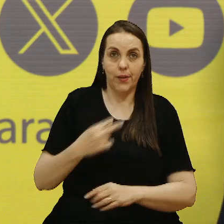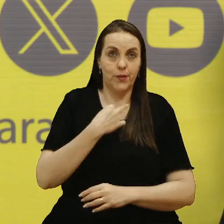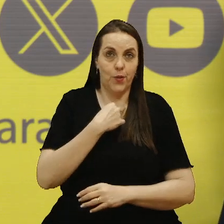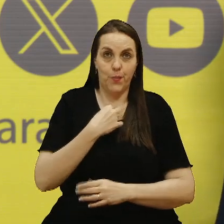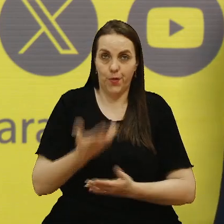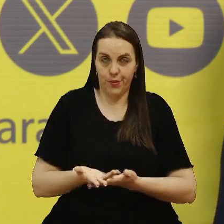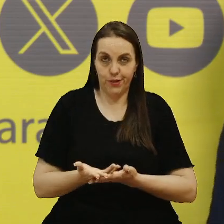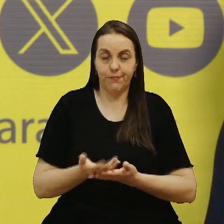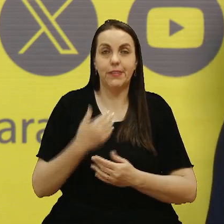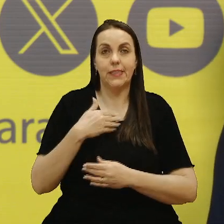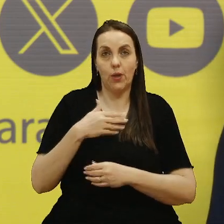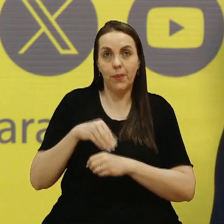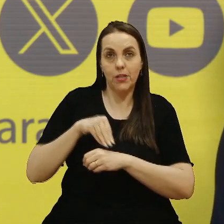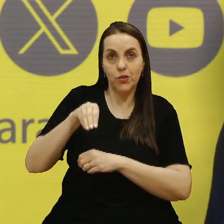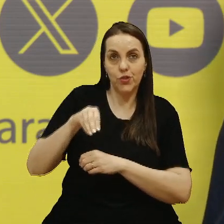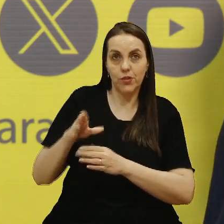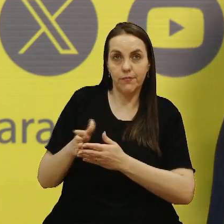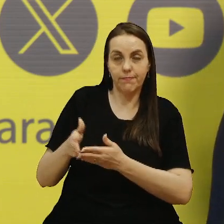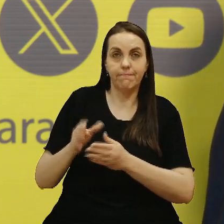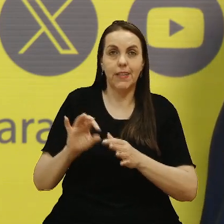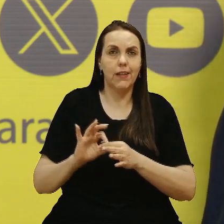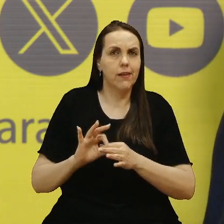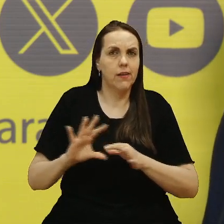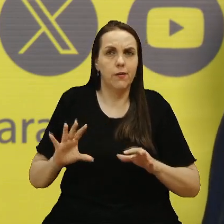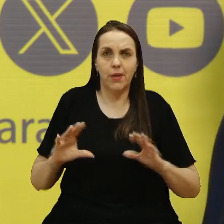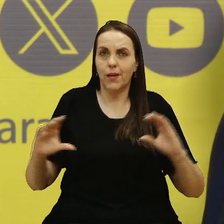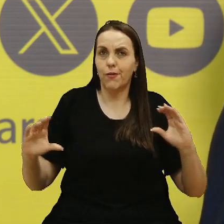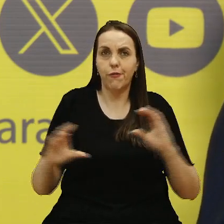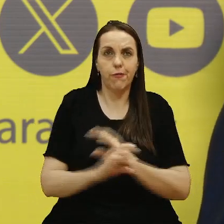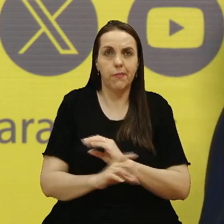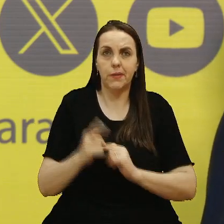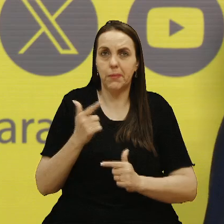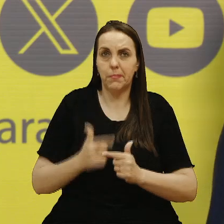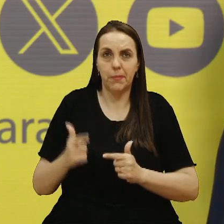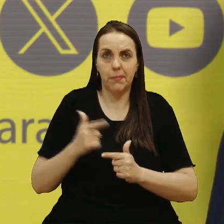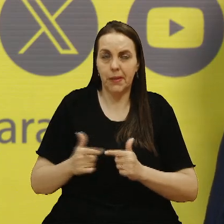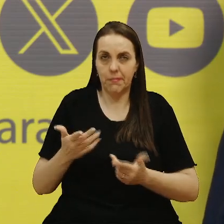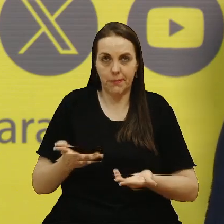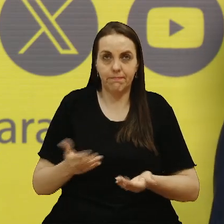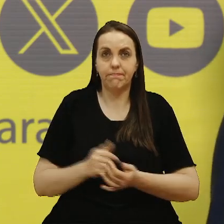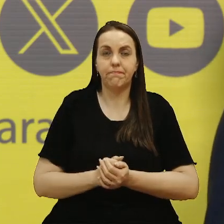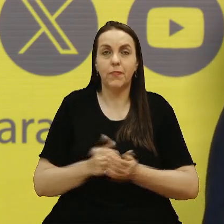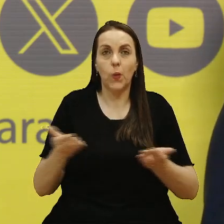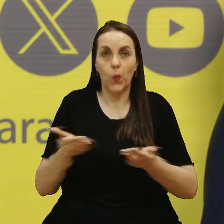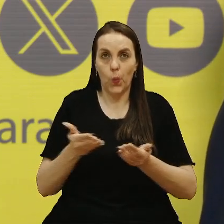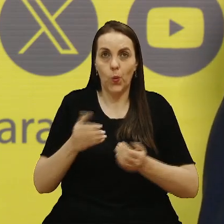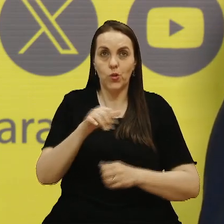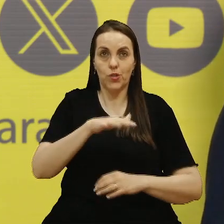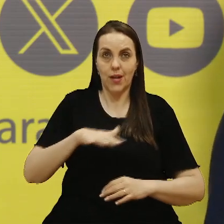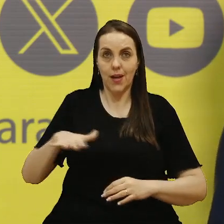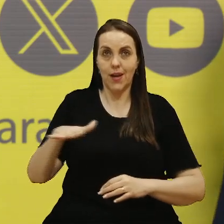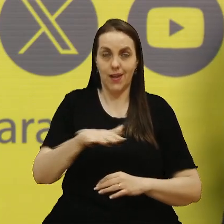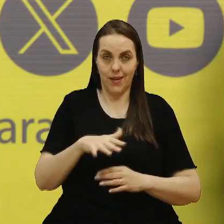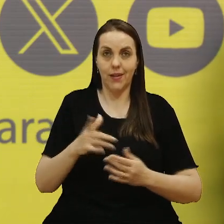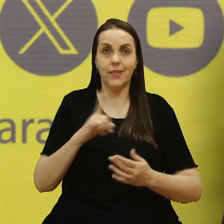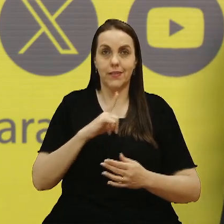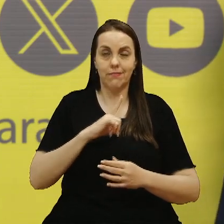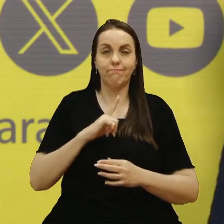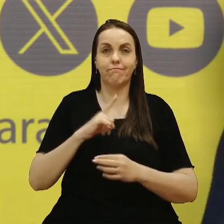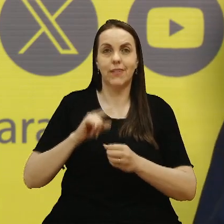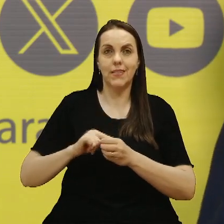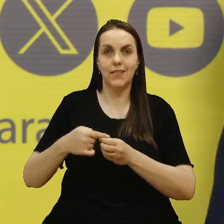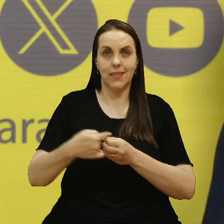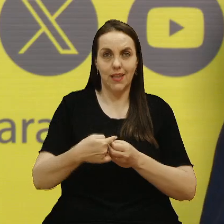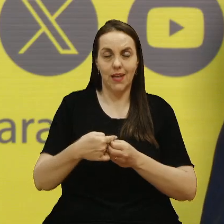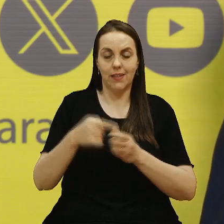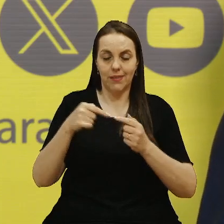As indicações que eu trouxe vai liberar totalmente todo esse problema ali, ou seja, hoje quem tem grandes áreas urbanas dentro